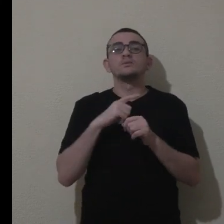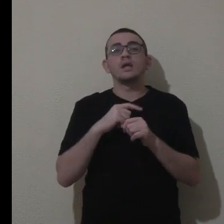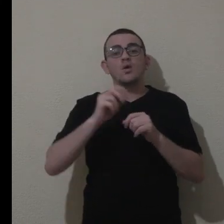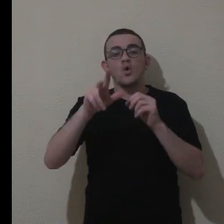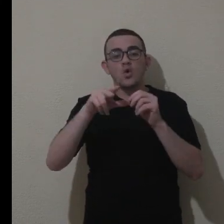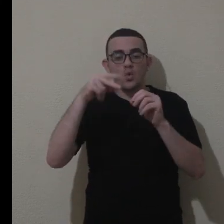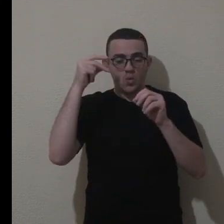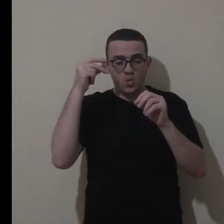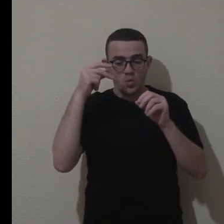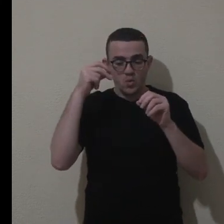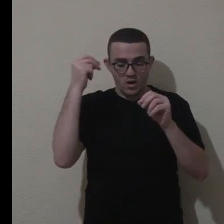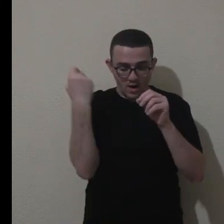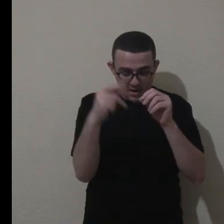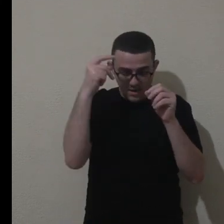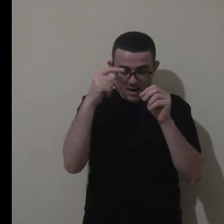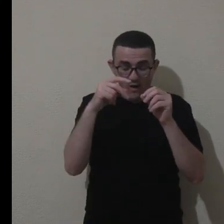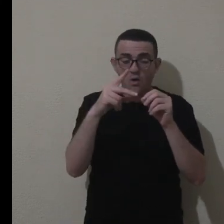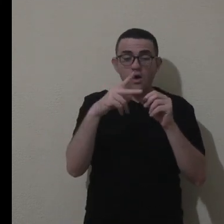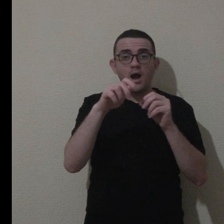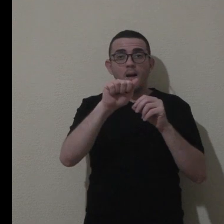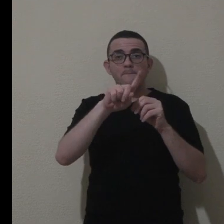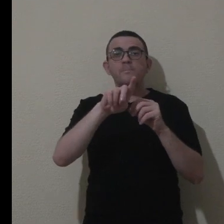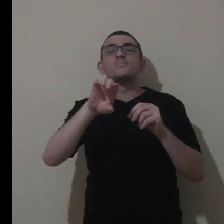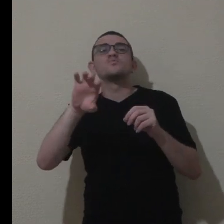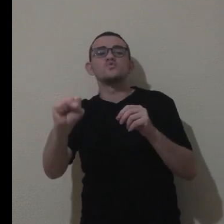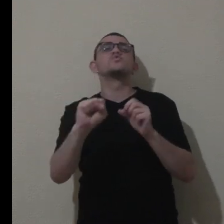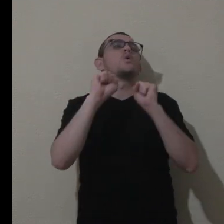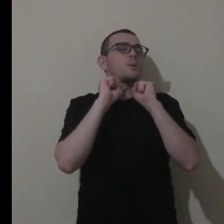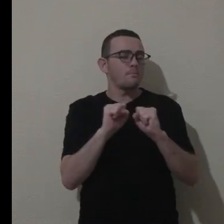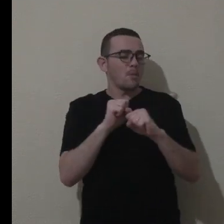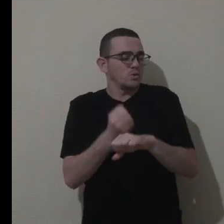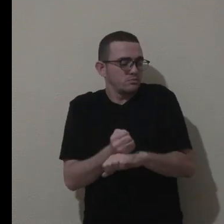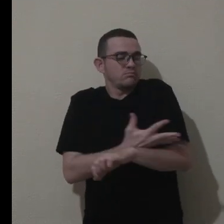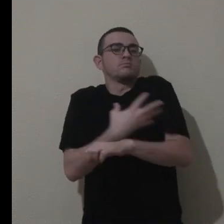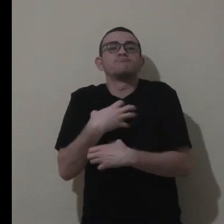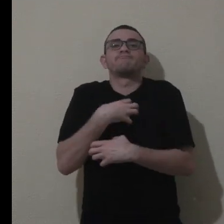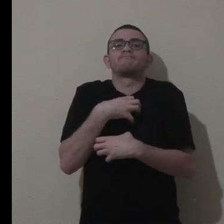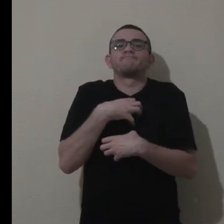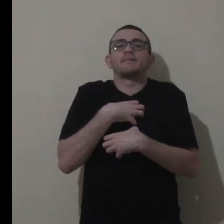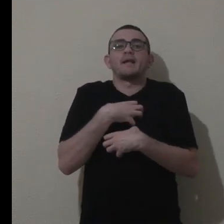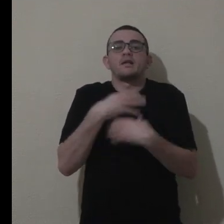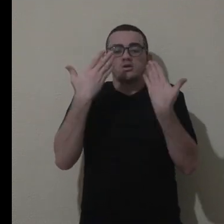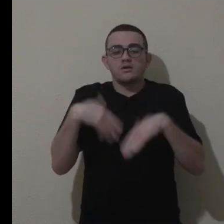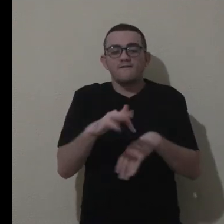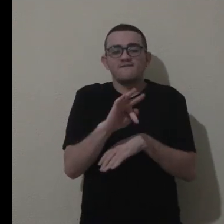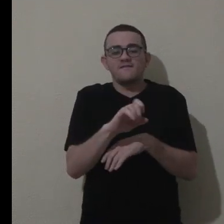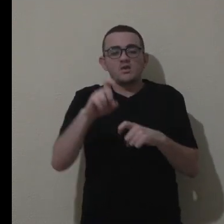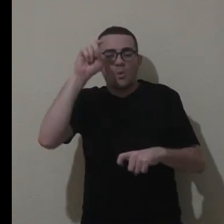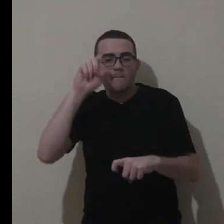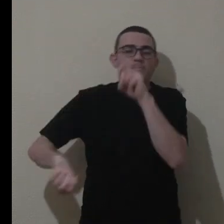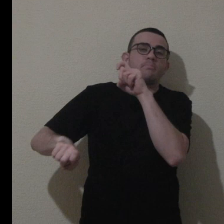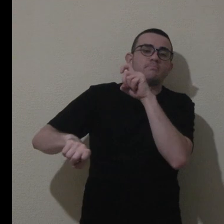tem o abuso, né, na infância, que pode ser emocional, físico